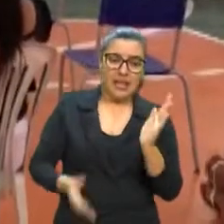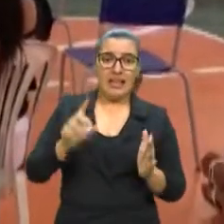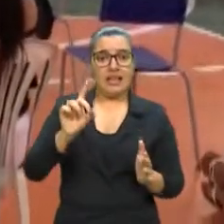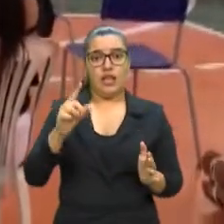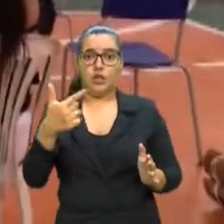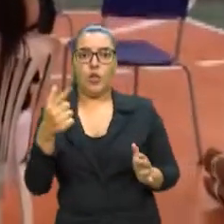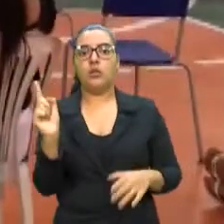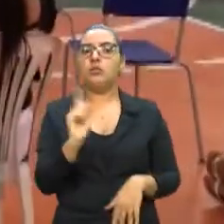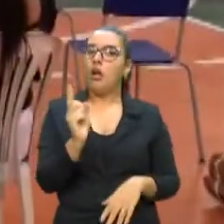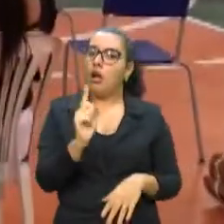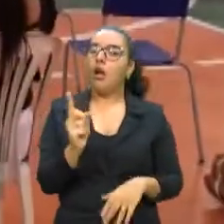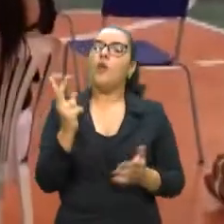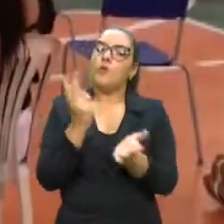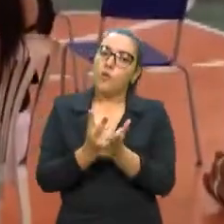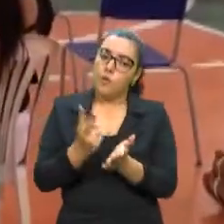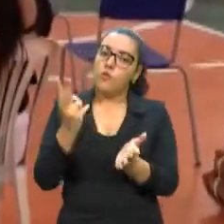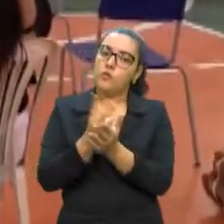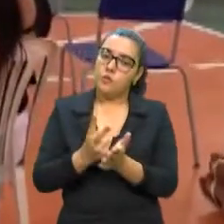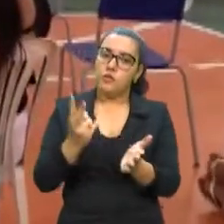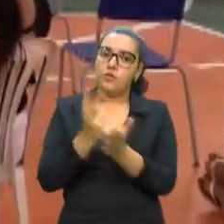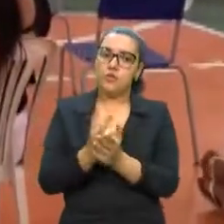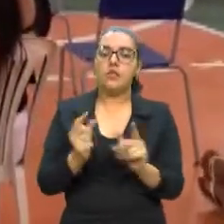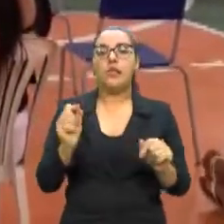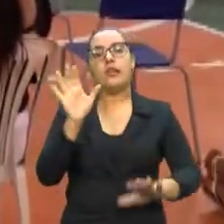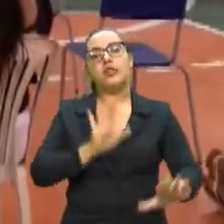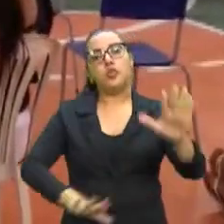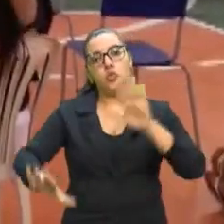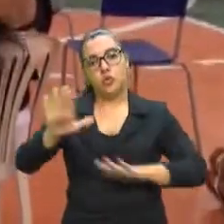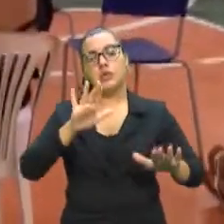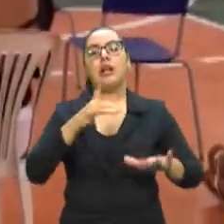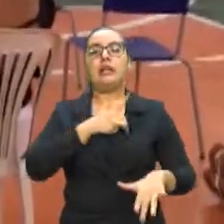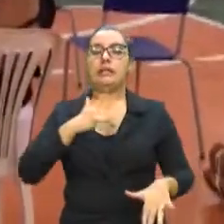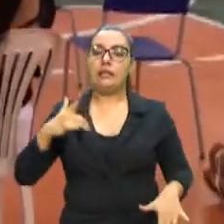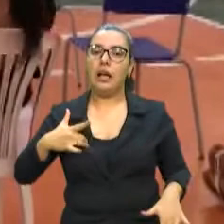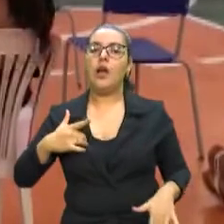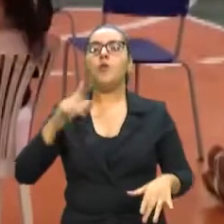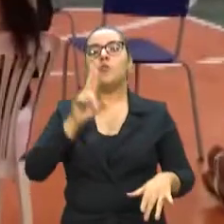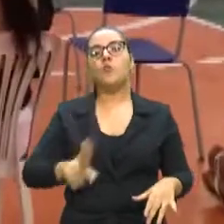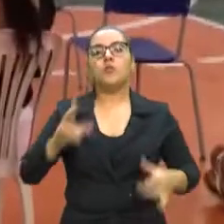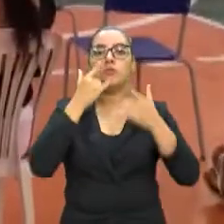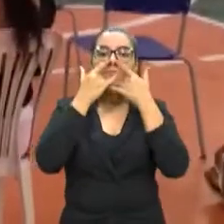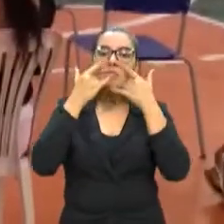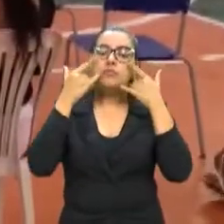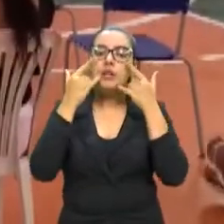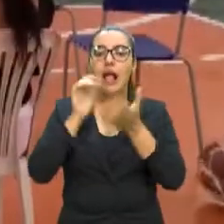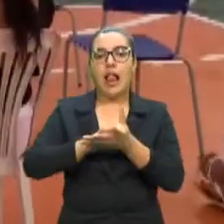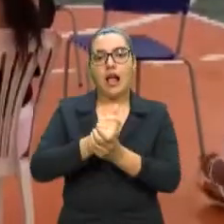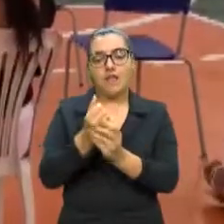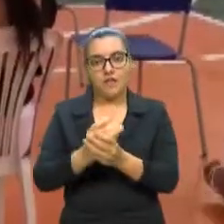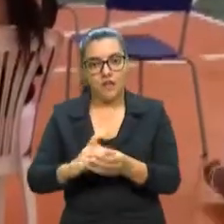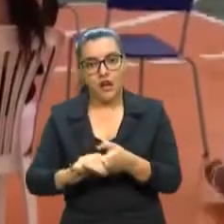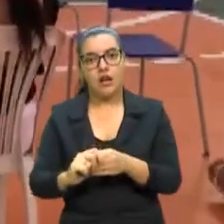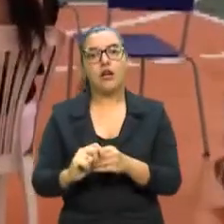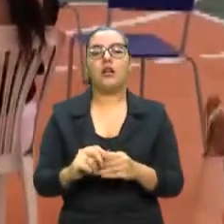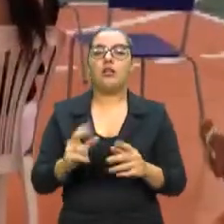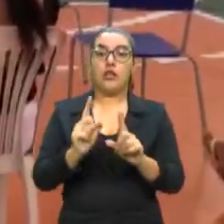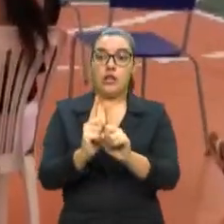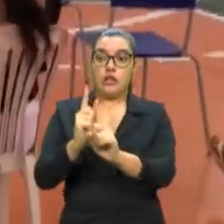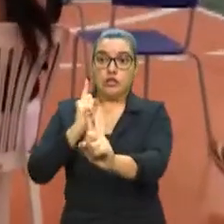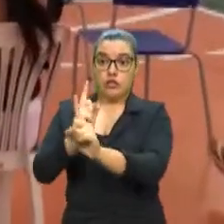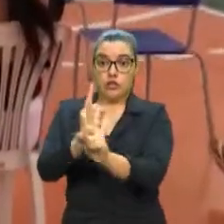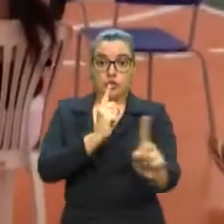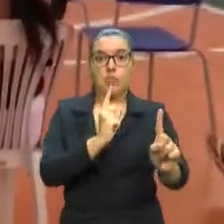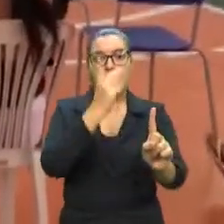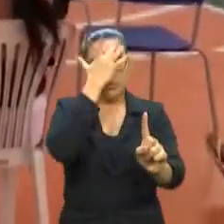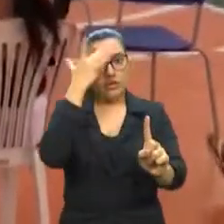e continuar com os cuidados sanitários. O uso da máscara, a lavagem das mãos, o distanciamento social.